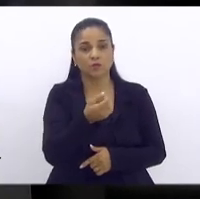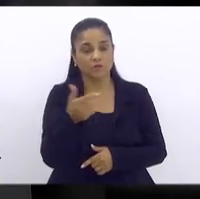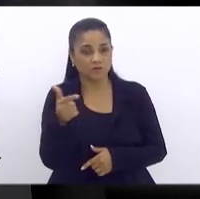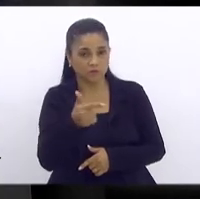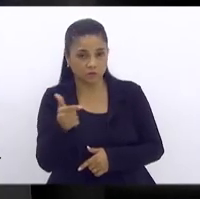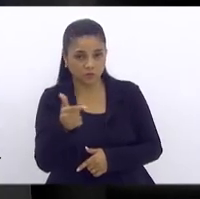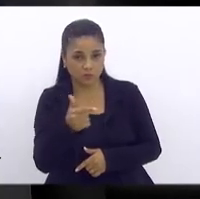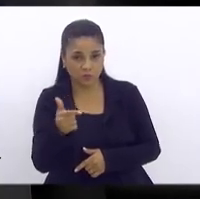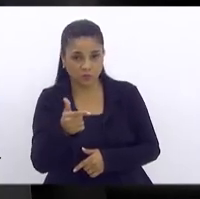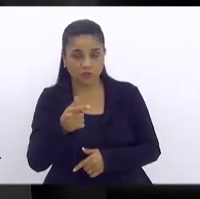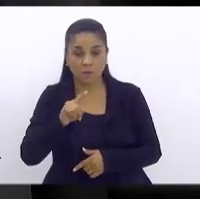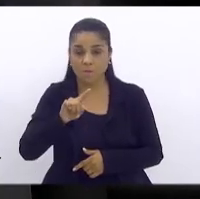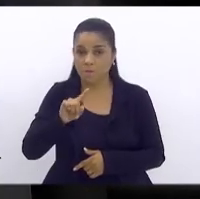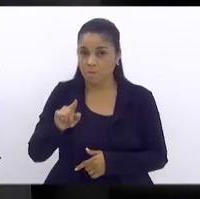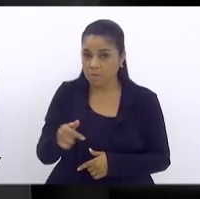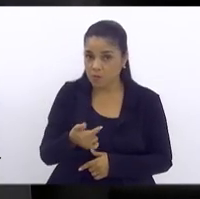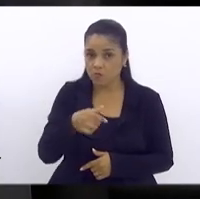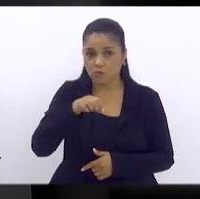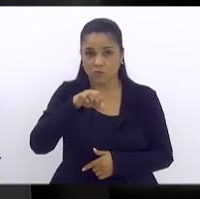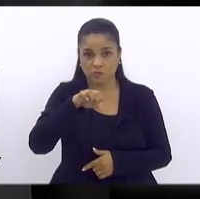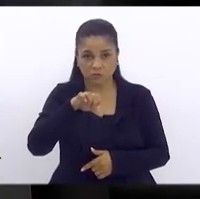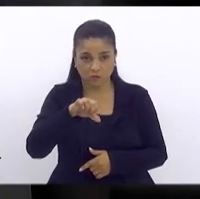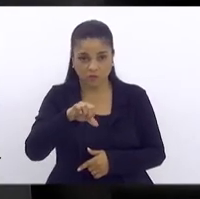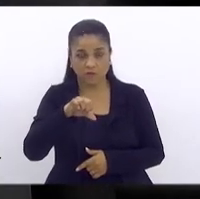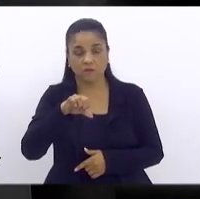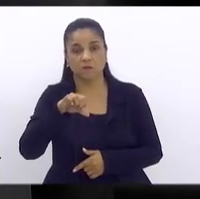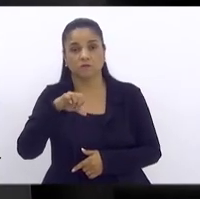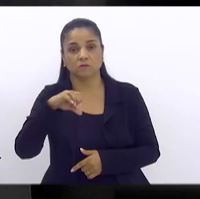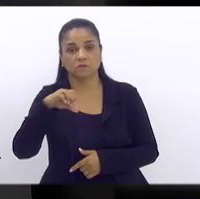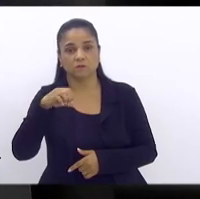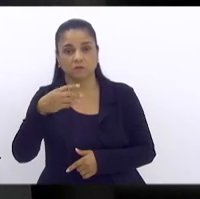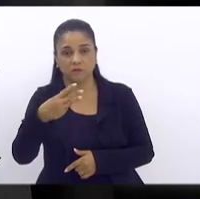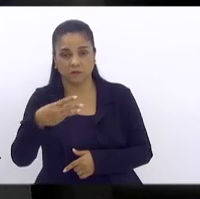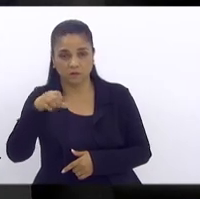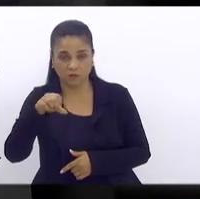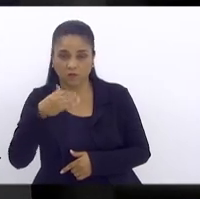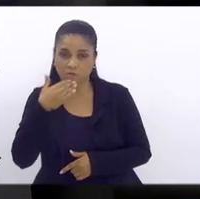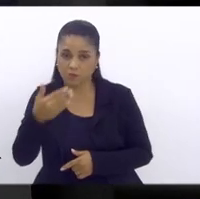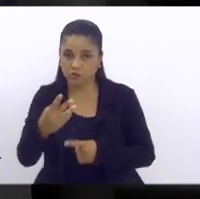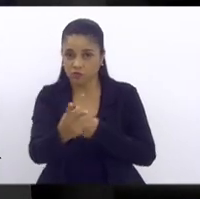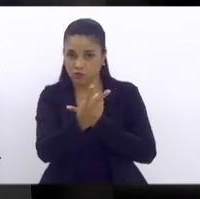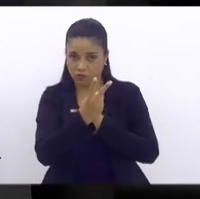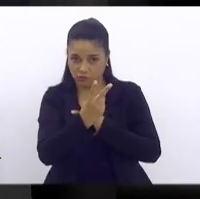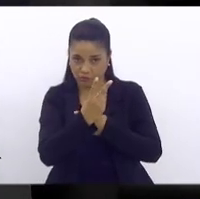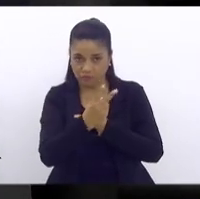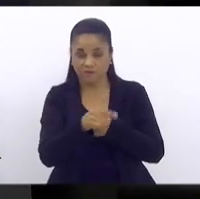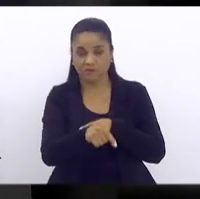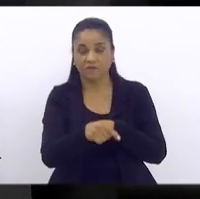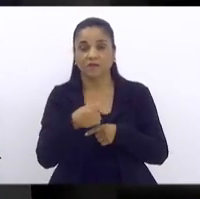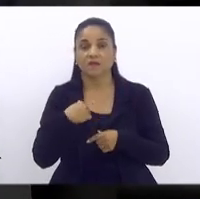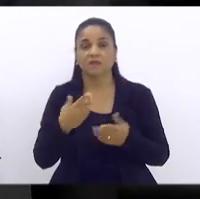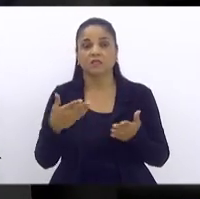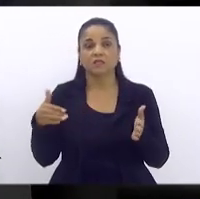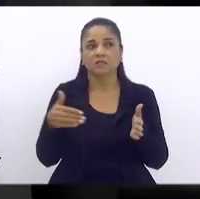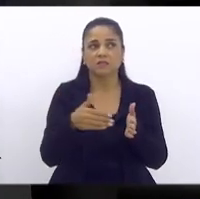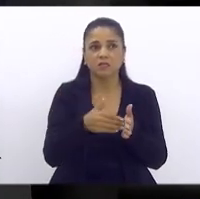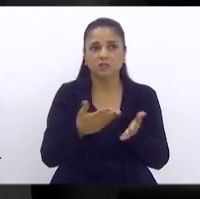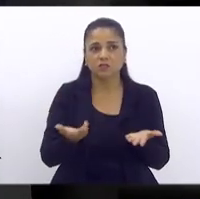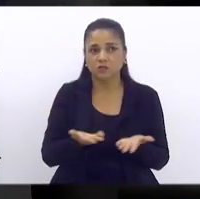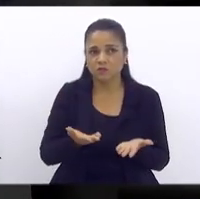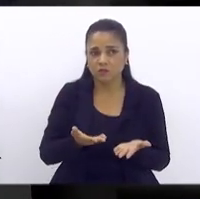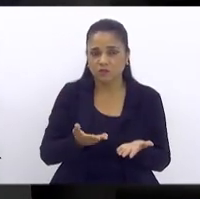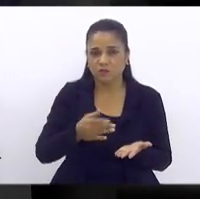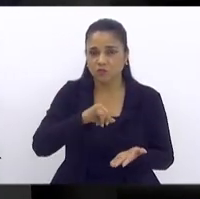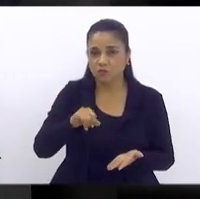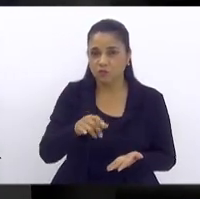expansão, já foram 1.939 pedidos de medida protetiva, e nesse ano, até julho, ou seja, no primeiro semestre,